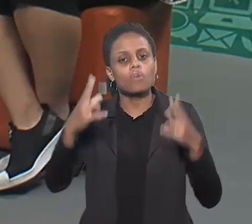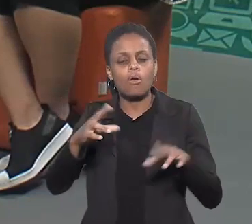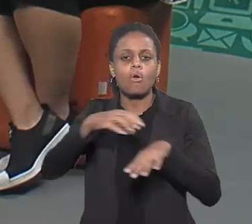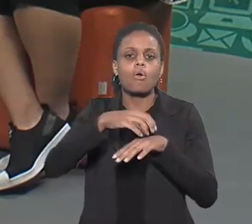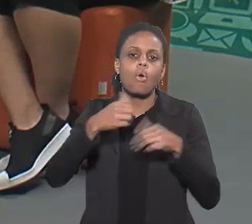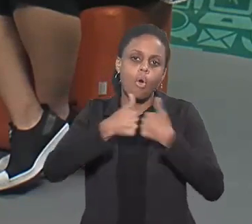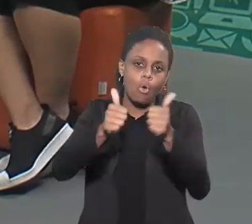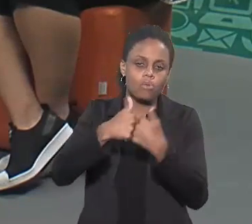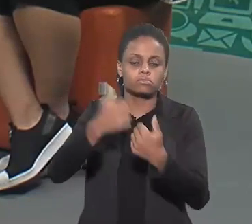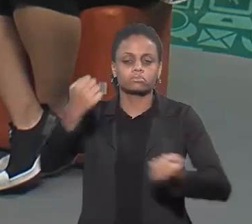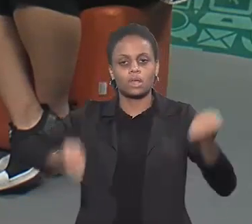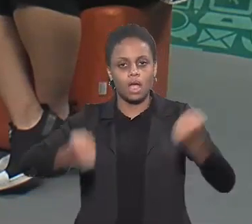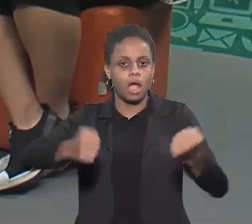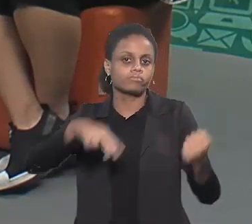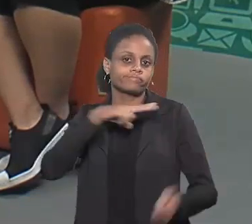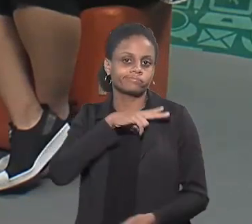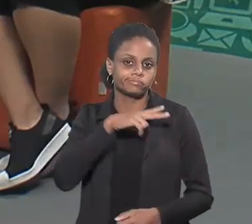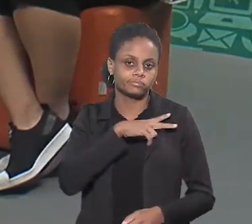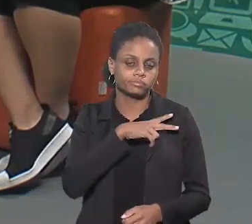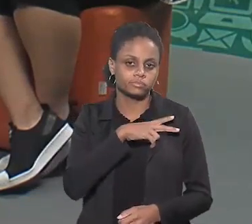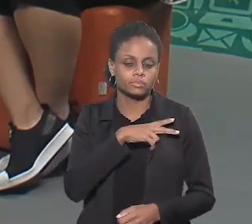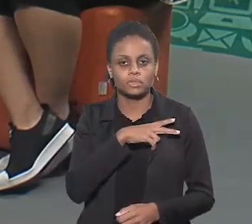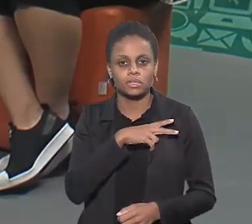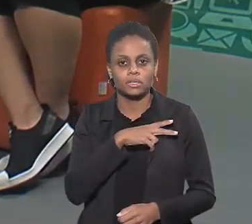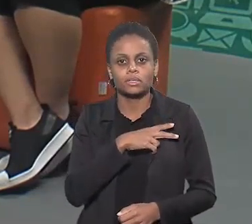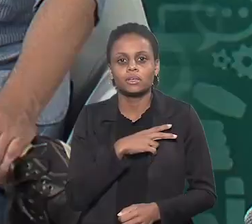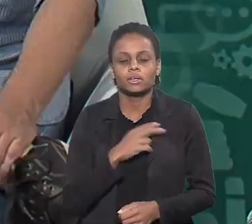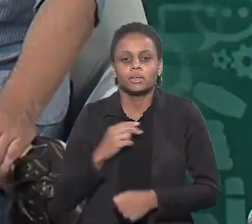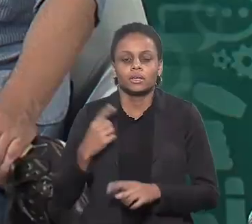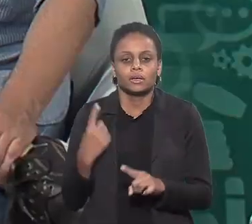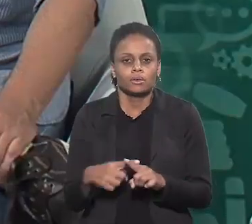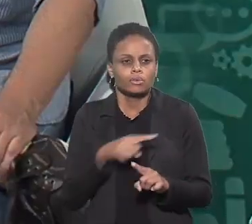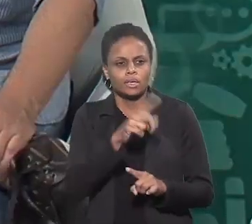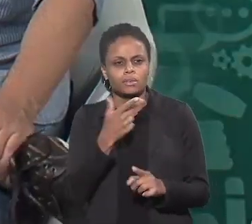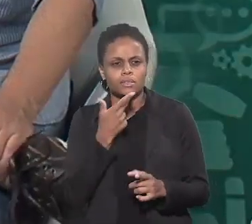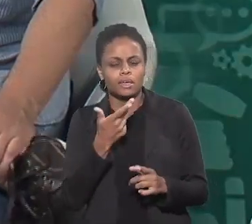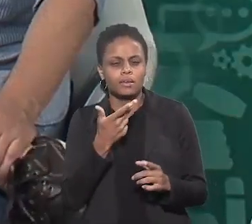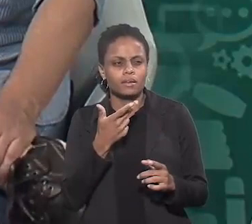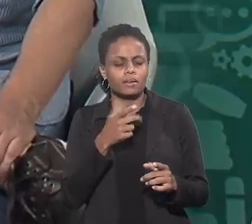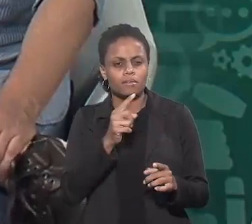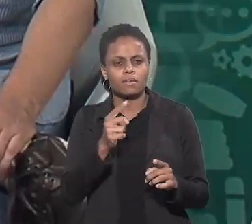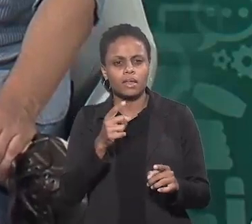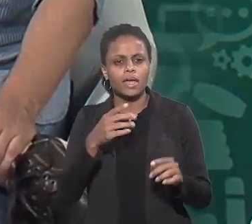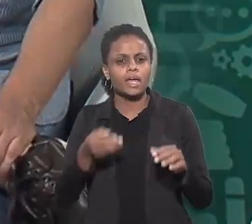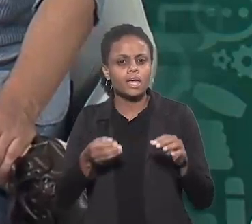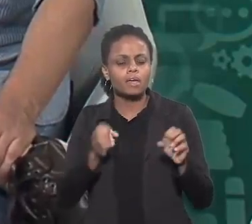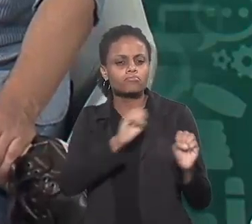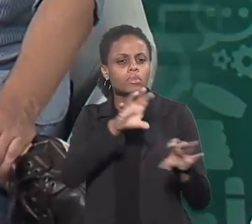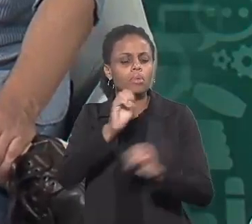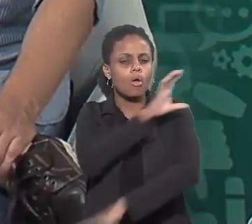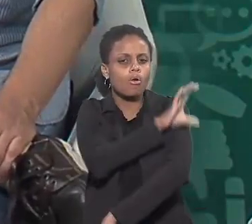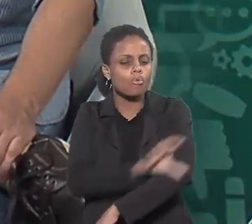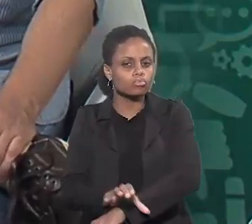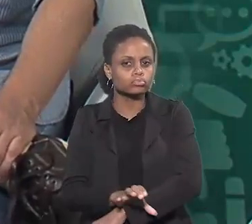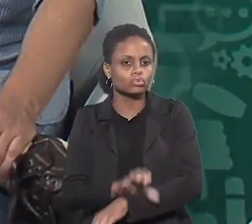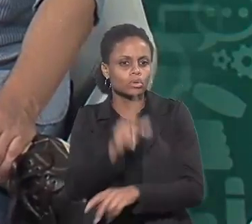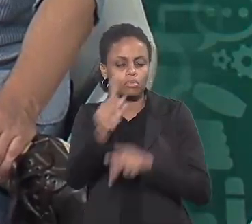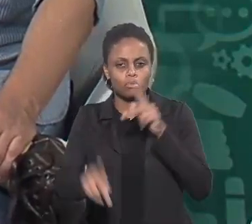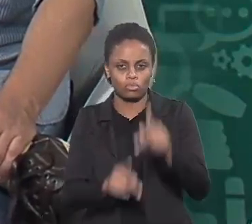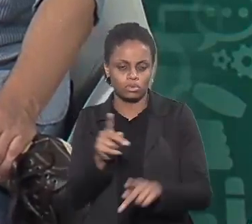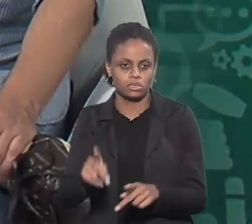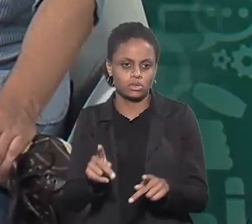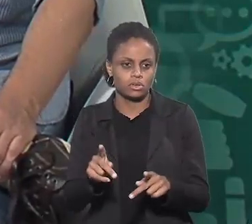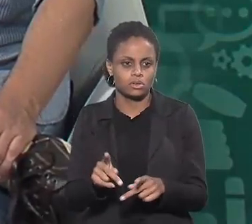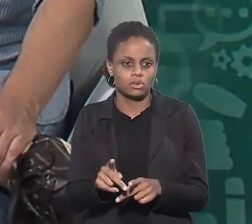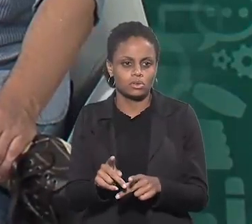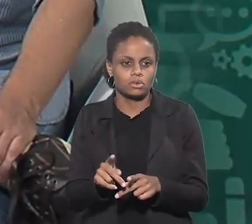como ônibus e carros particulares. Porque são eles, o que você quer dizer é a questão de criar uma cultura na população,